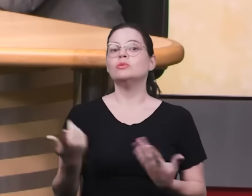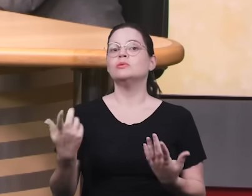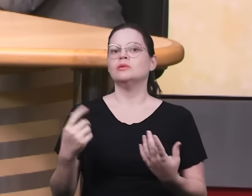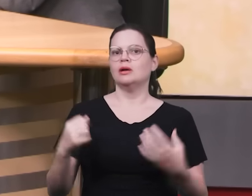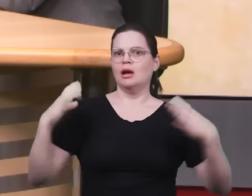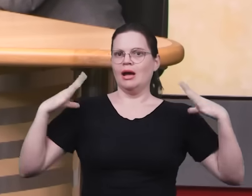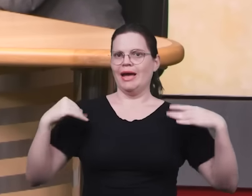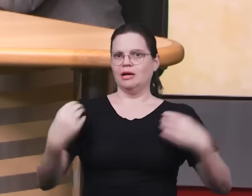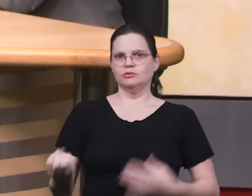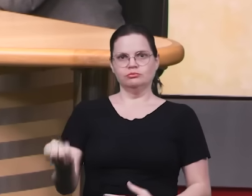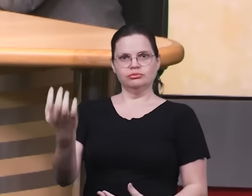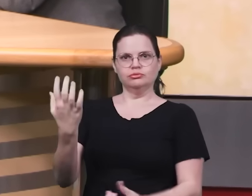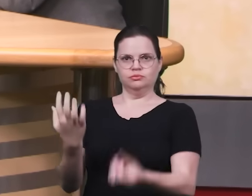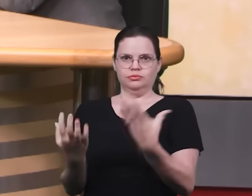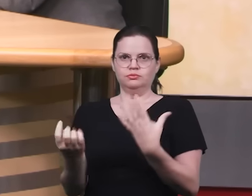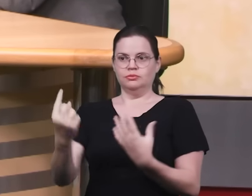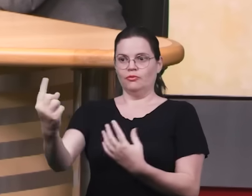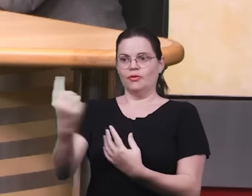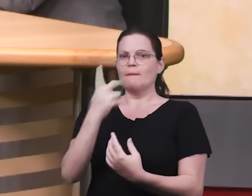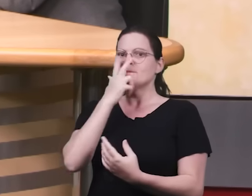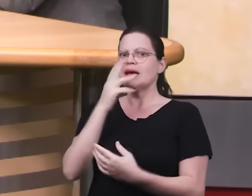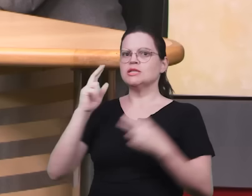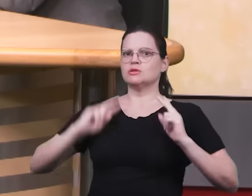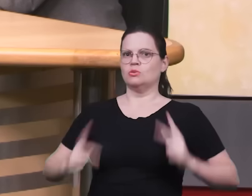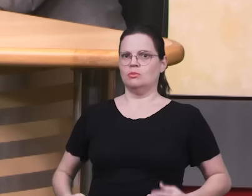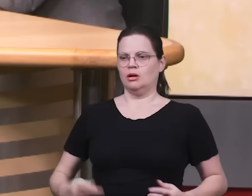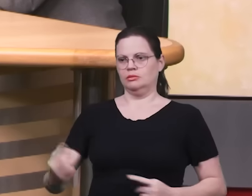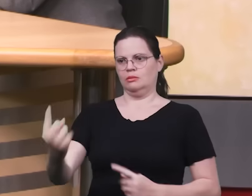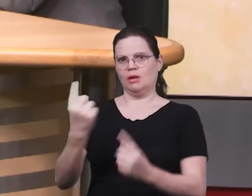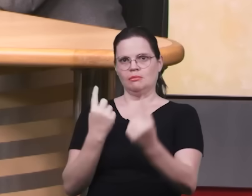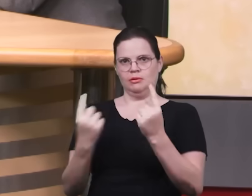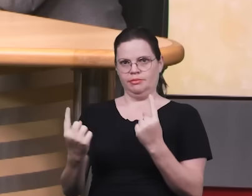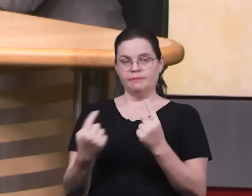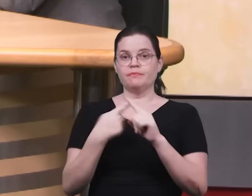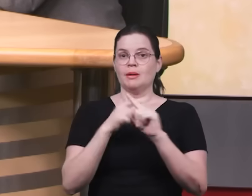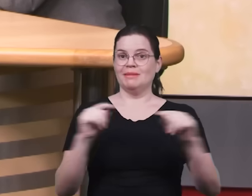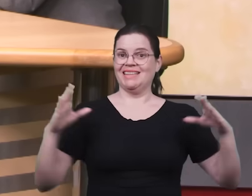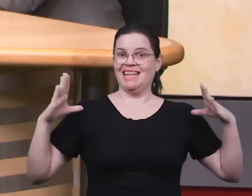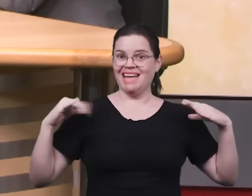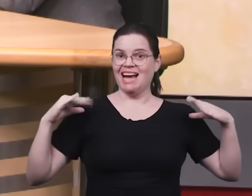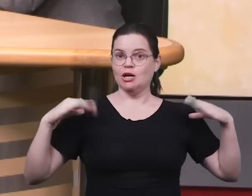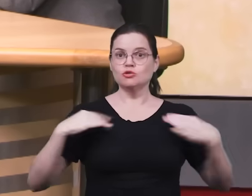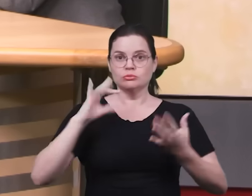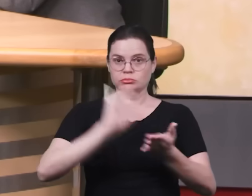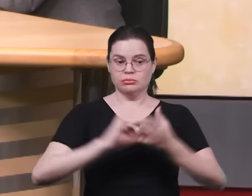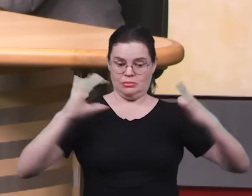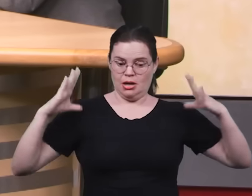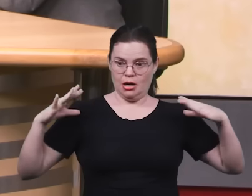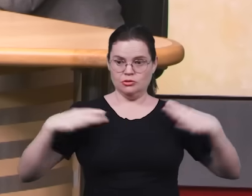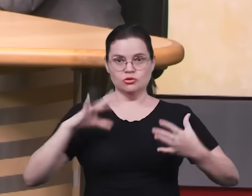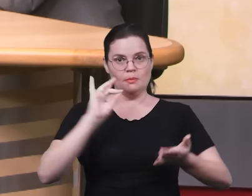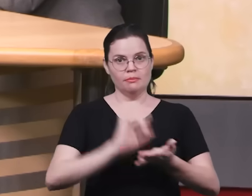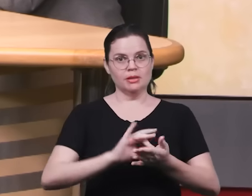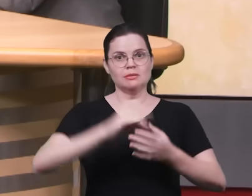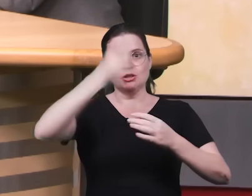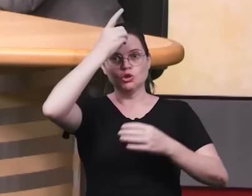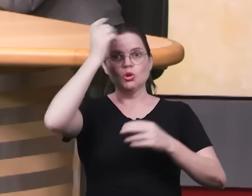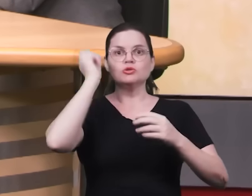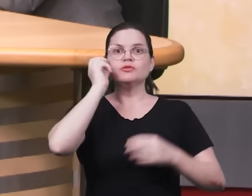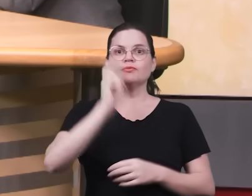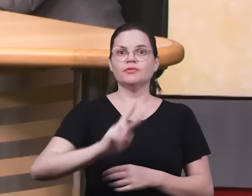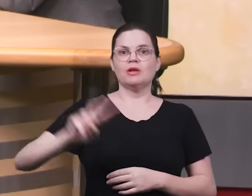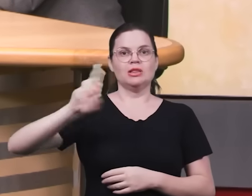anjo. Agora, visões com anjo, realmente você vê. Obviamente que são visões espirituais, né? Não é visões no